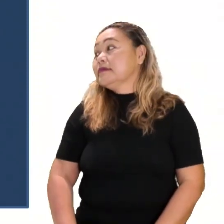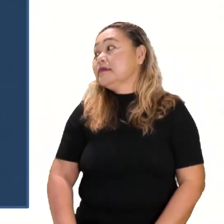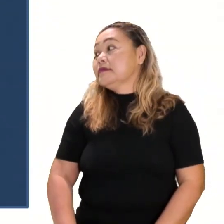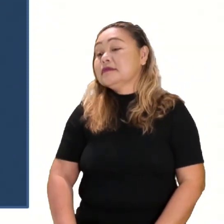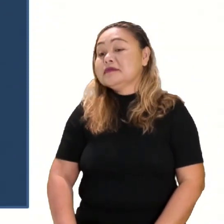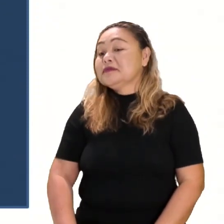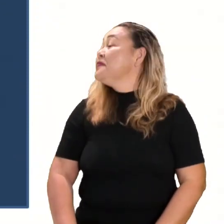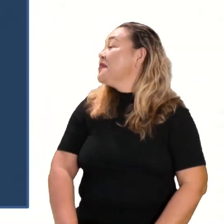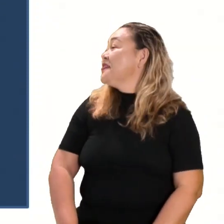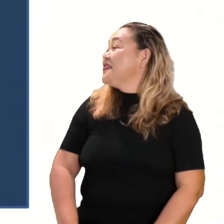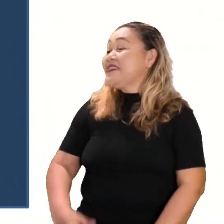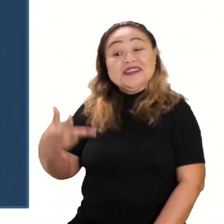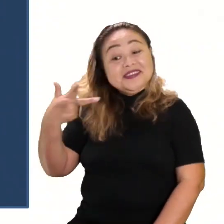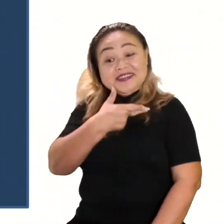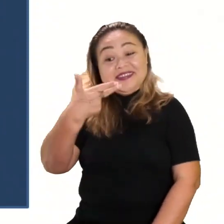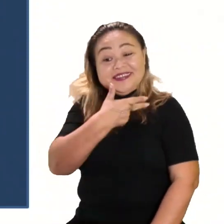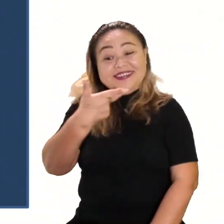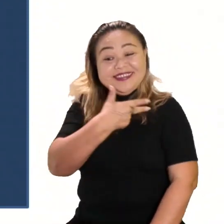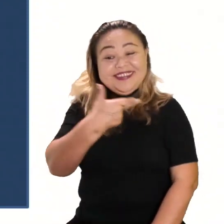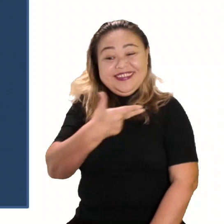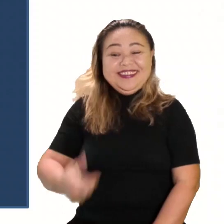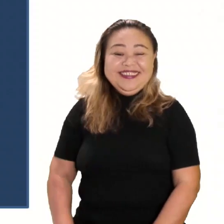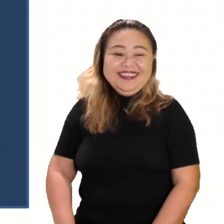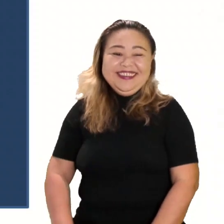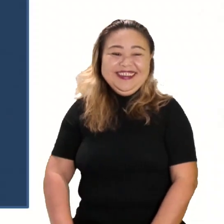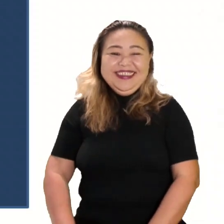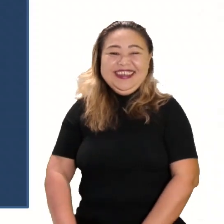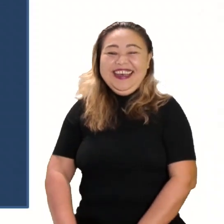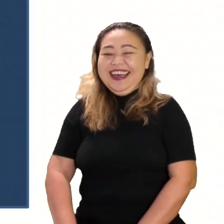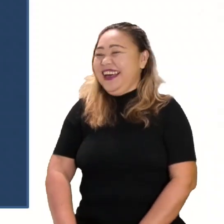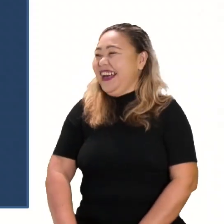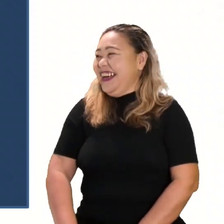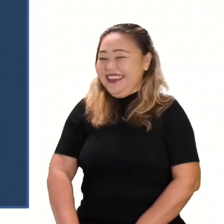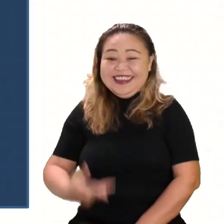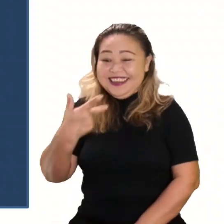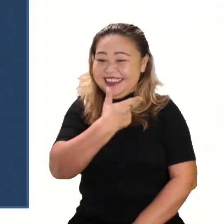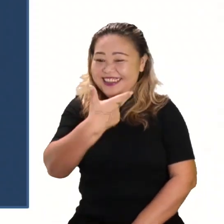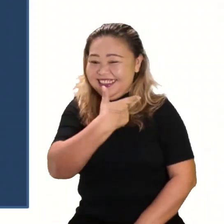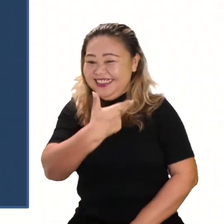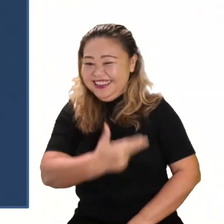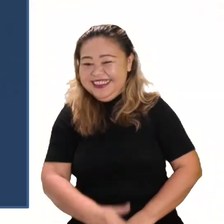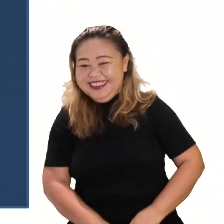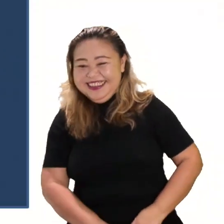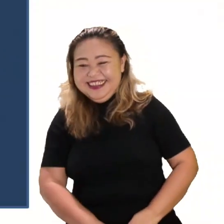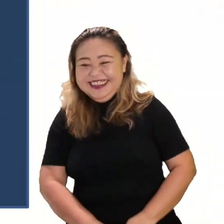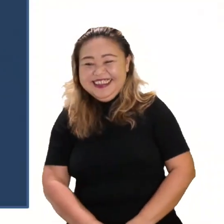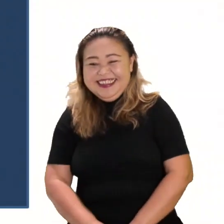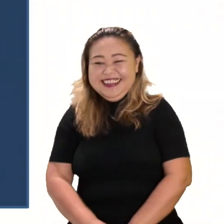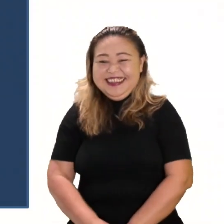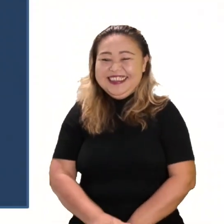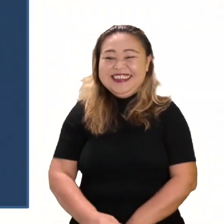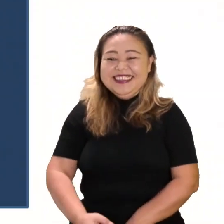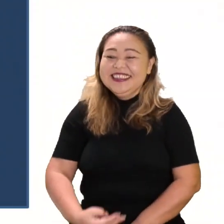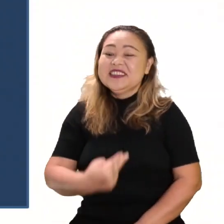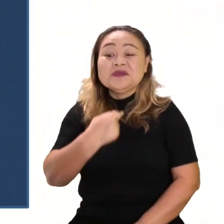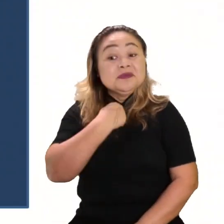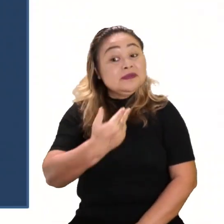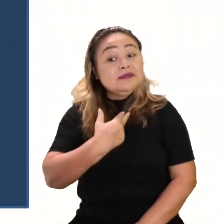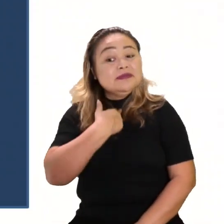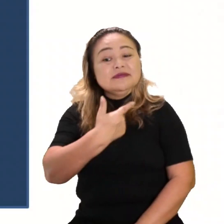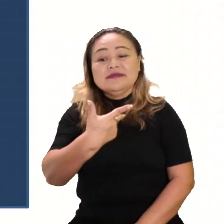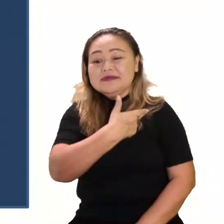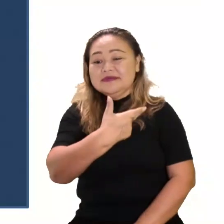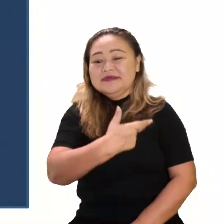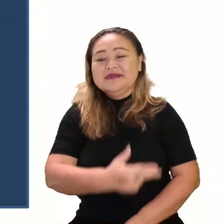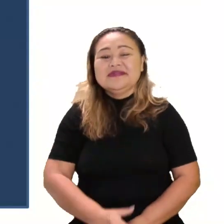Bonito cabelo. Não vai cortar, não, né? Não, pode não. Não pode cortar, não, tá bonito.